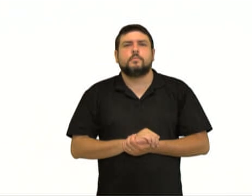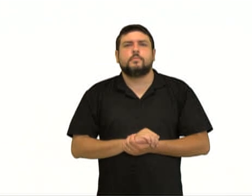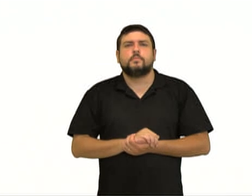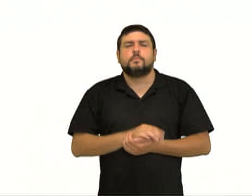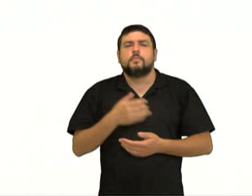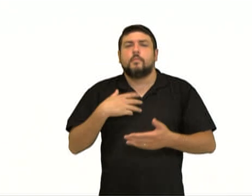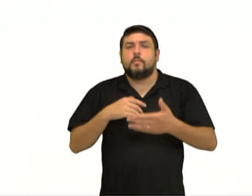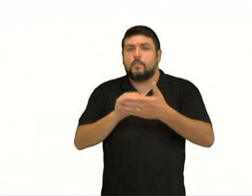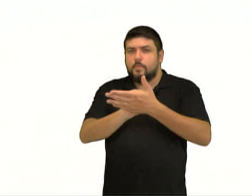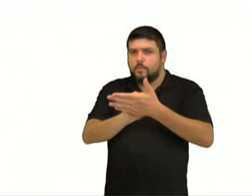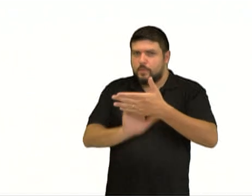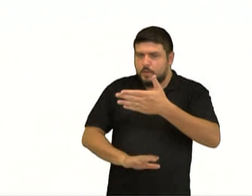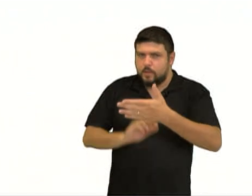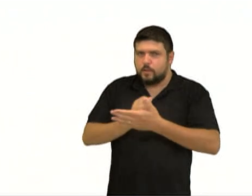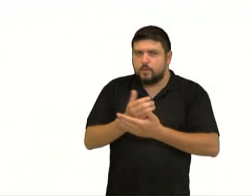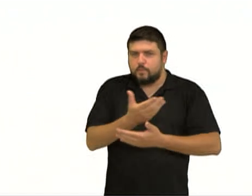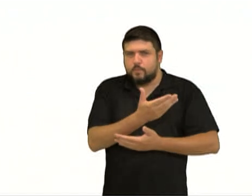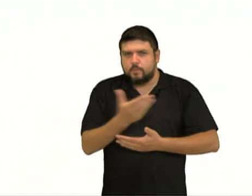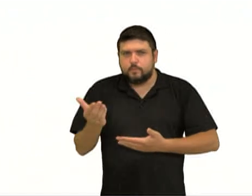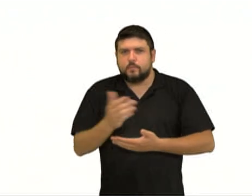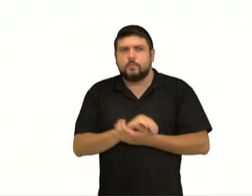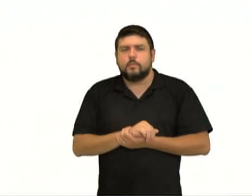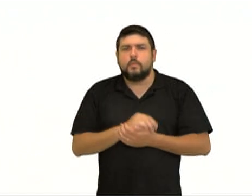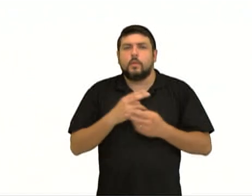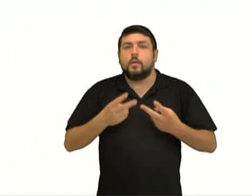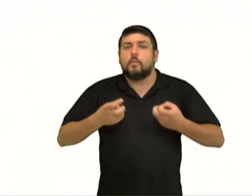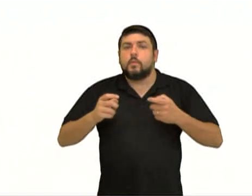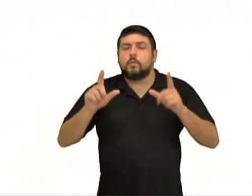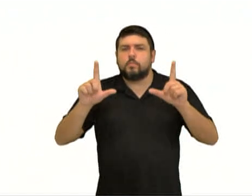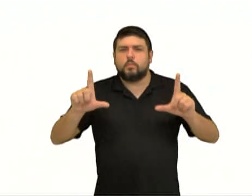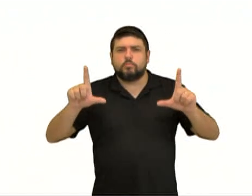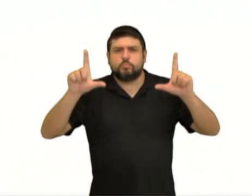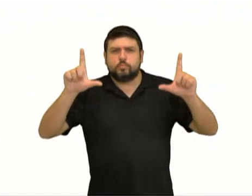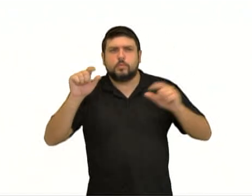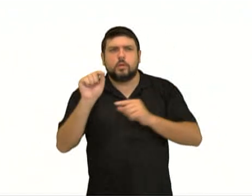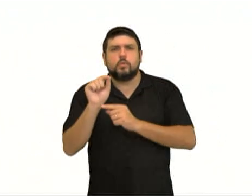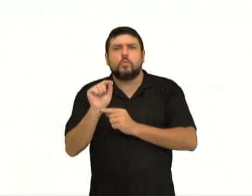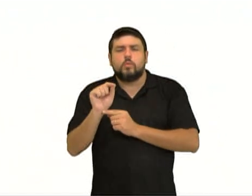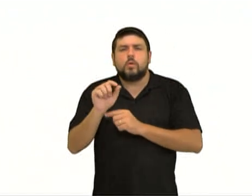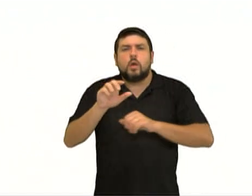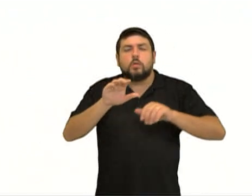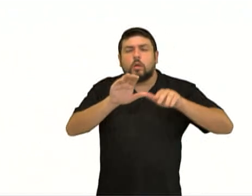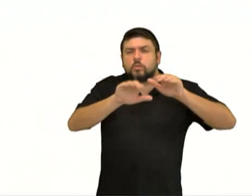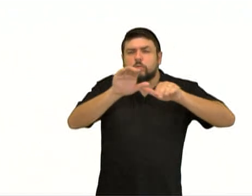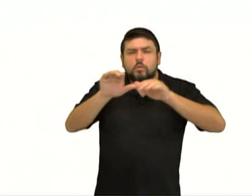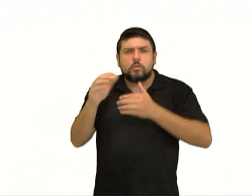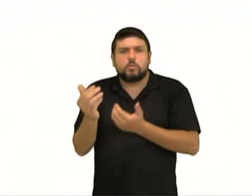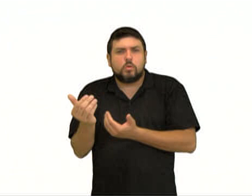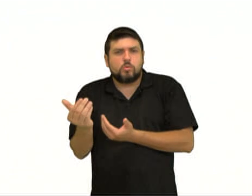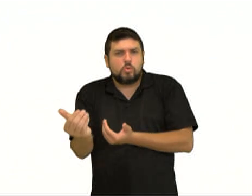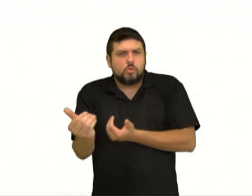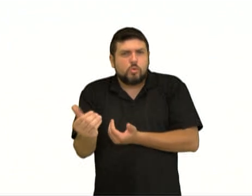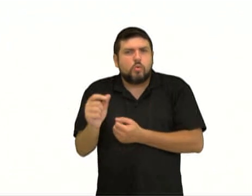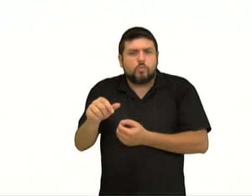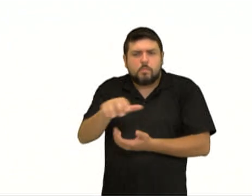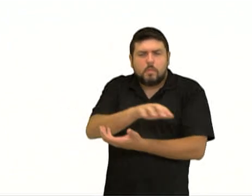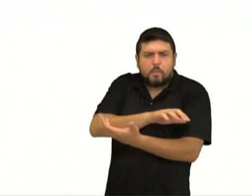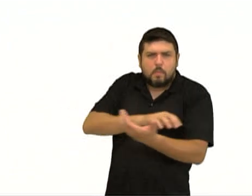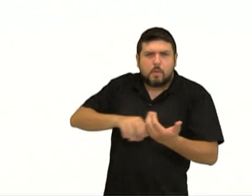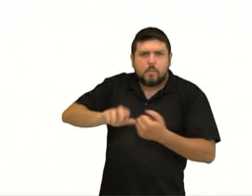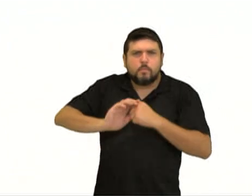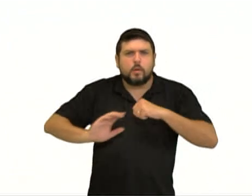você. Observe bem esse cartaz que está convocando os jovens para participar da Revolução Constitucionalista de